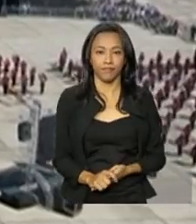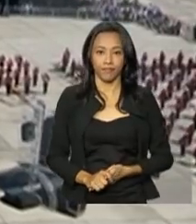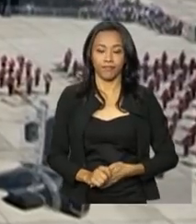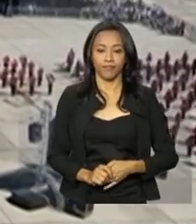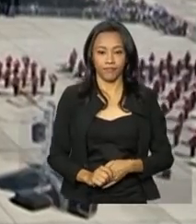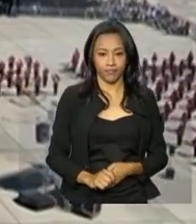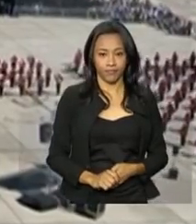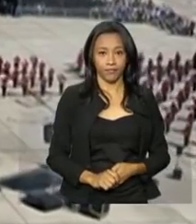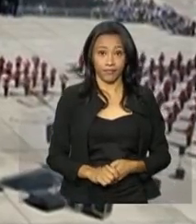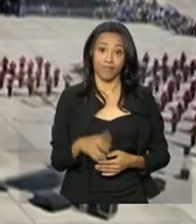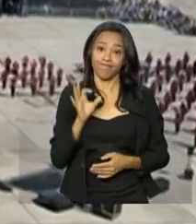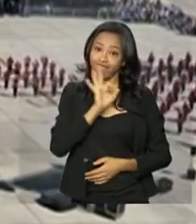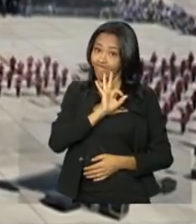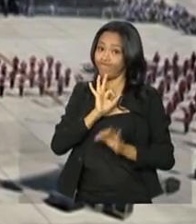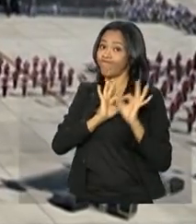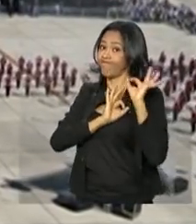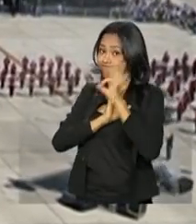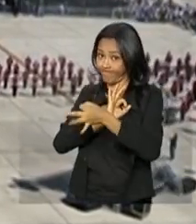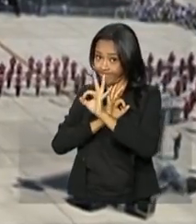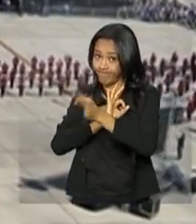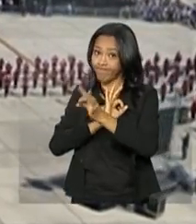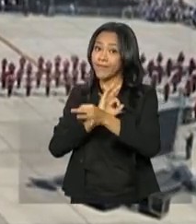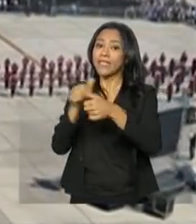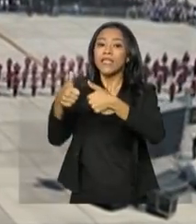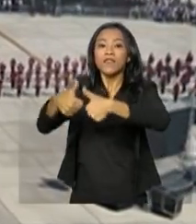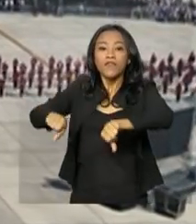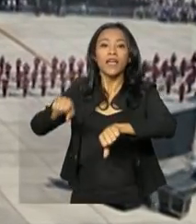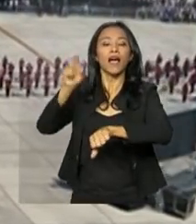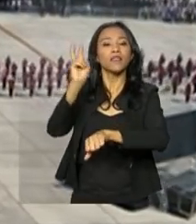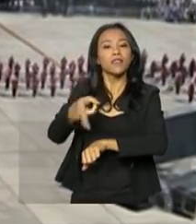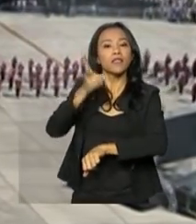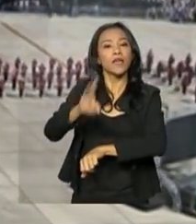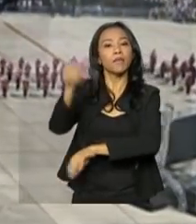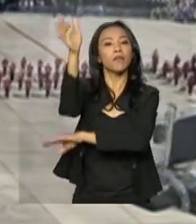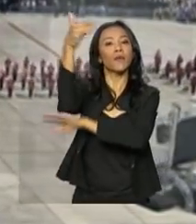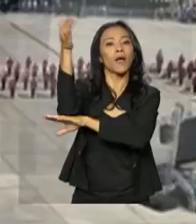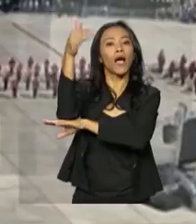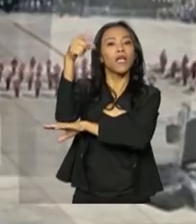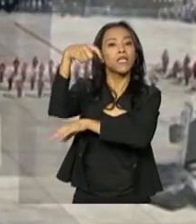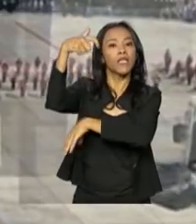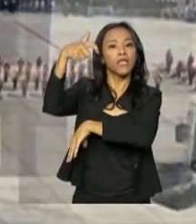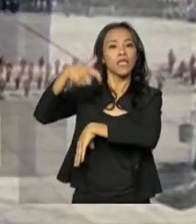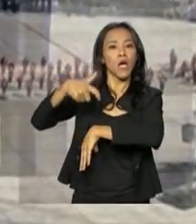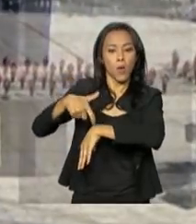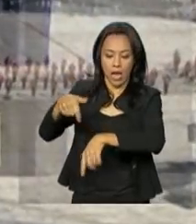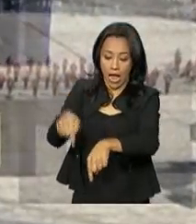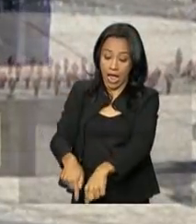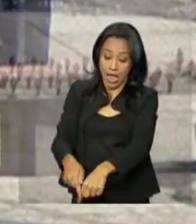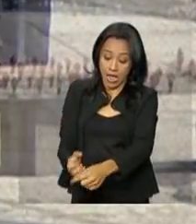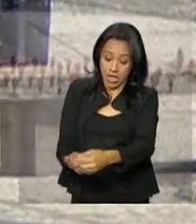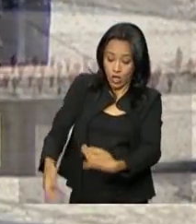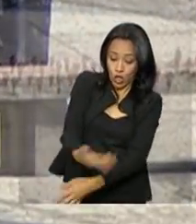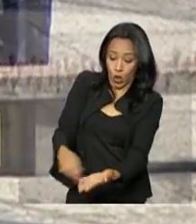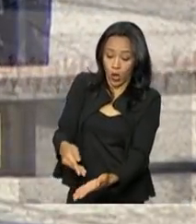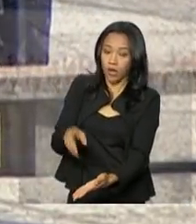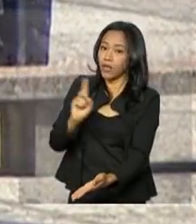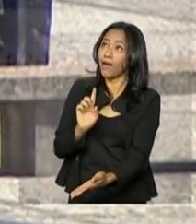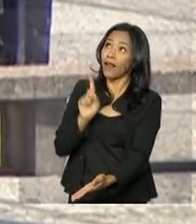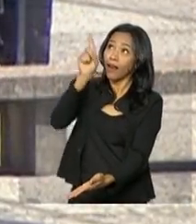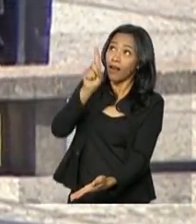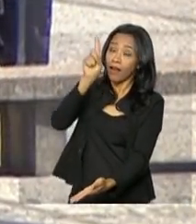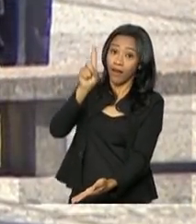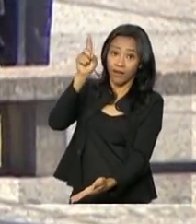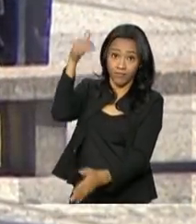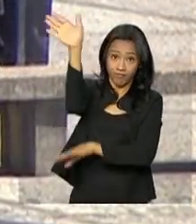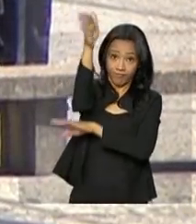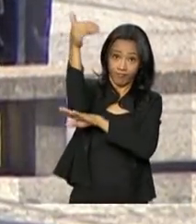permanentemente. Isso mesmo, Mara. Tem que ficar permanentemente içada. Então a troca nunca é feita na parte de baixo do mastro, sempre na parte de cima para